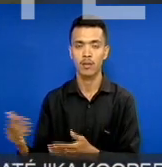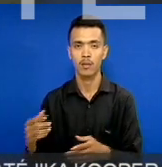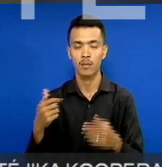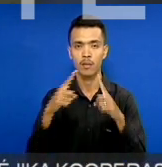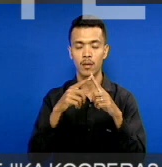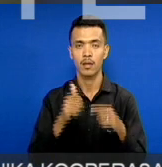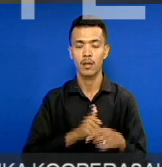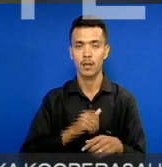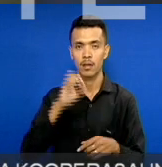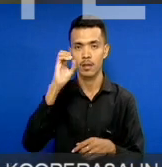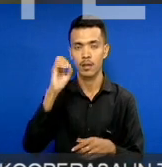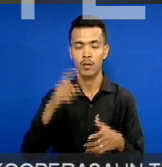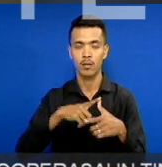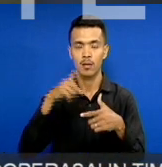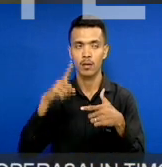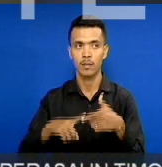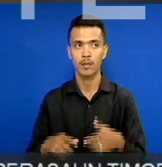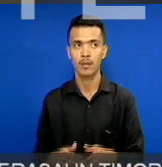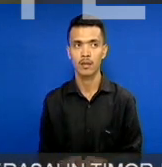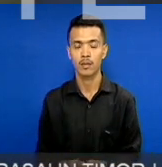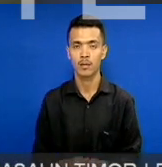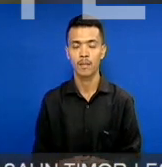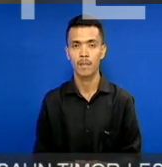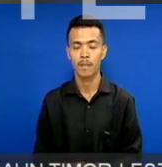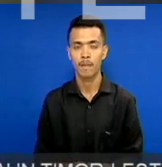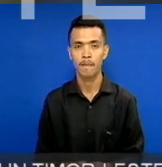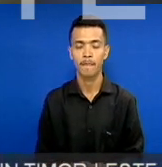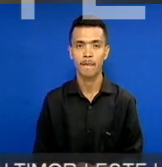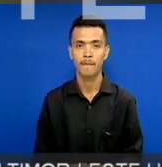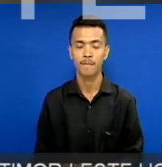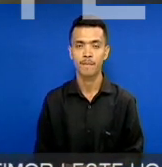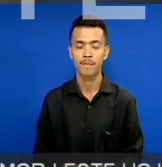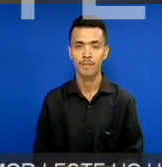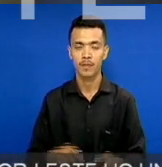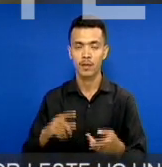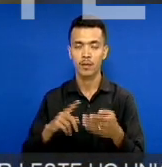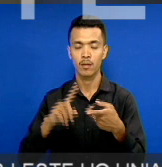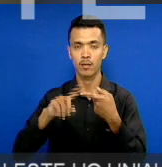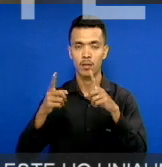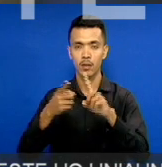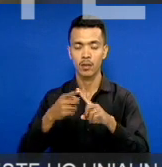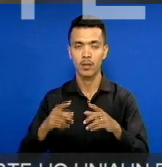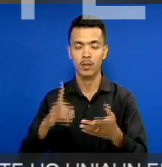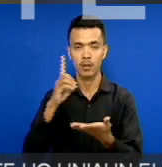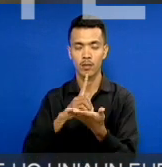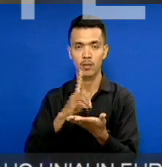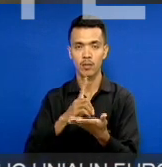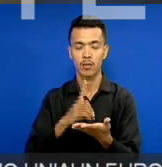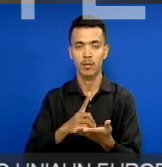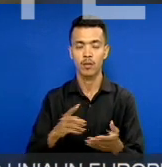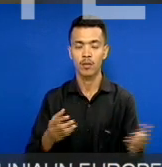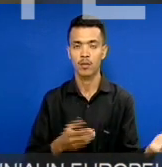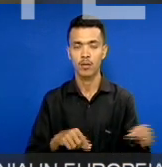Ainaro Vila depois de idane kolega makar programa promosan Saudi sekarang langsung hone